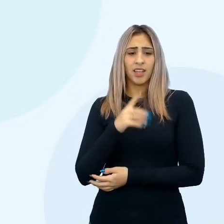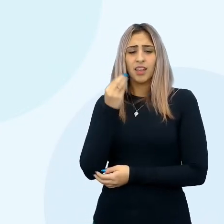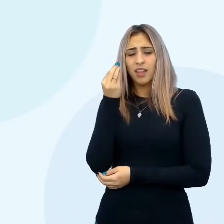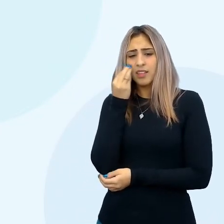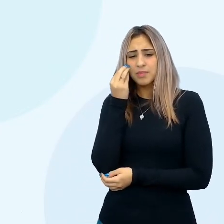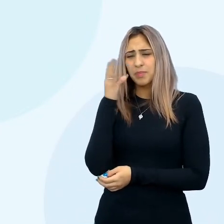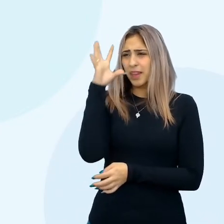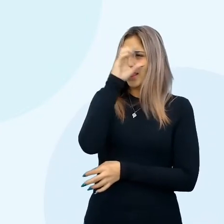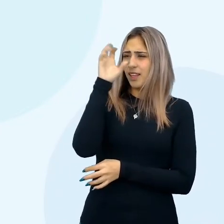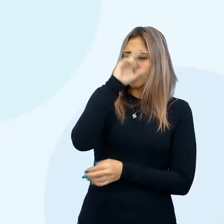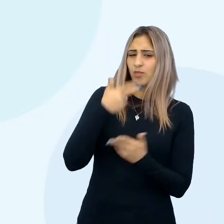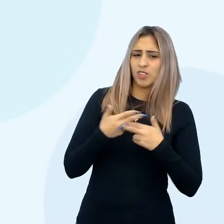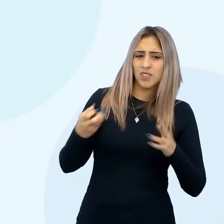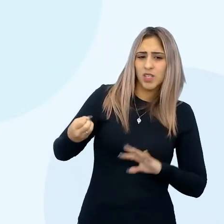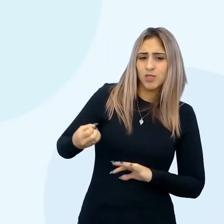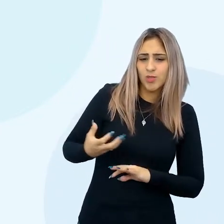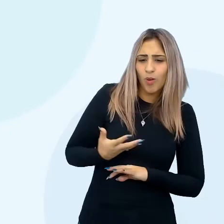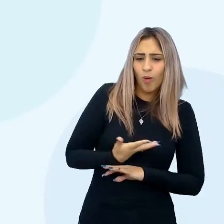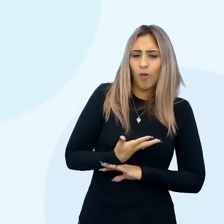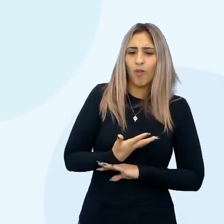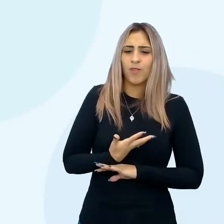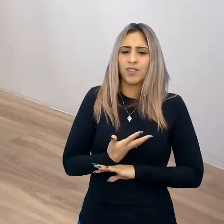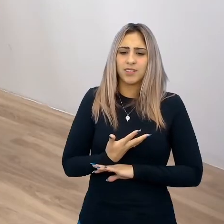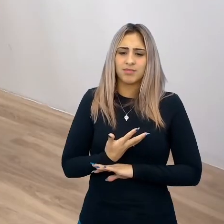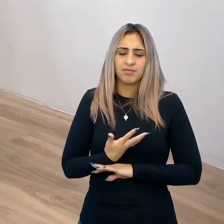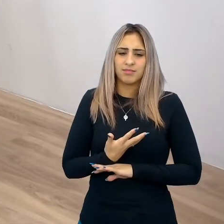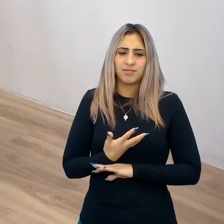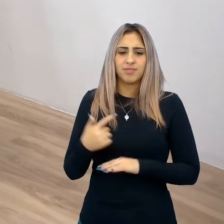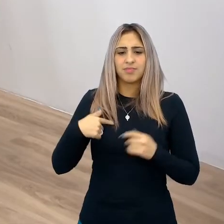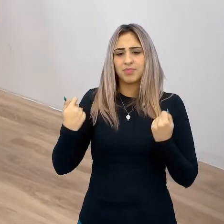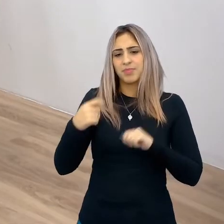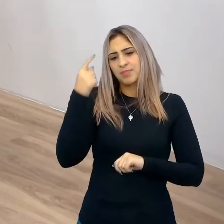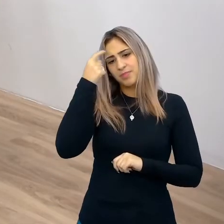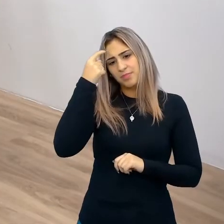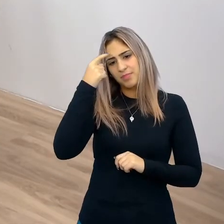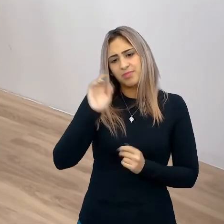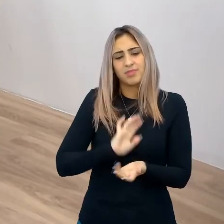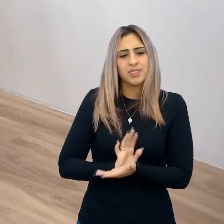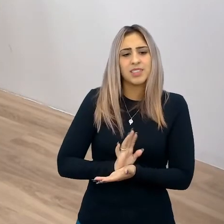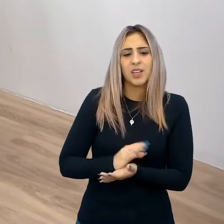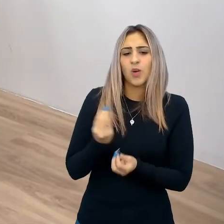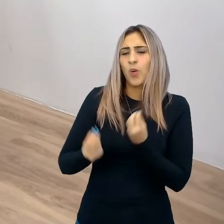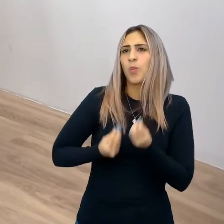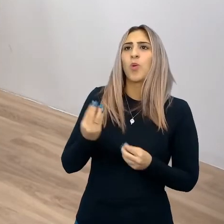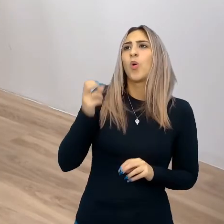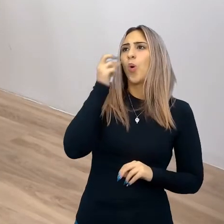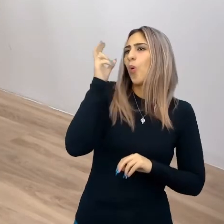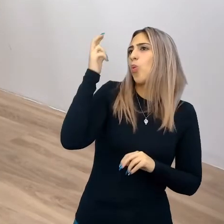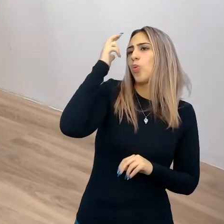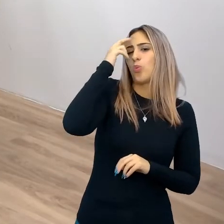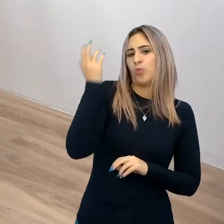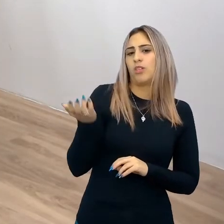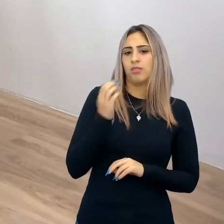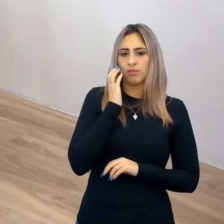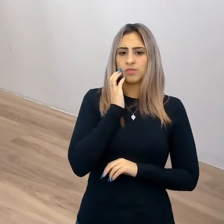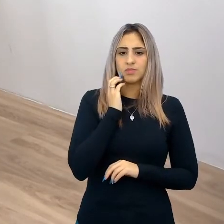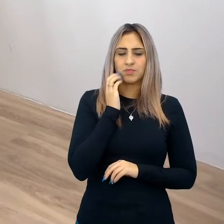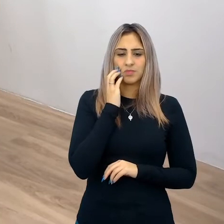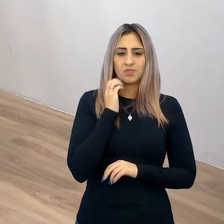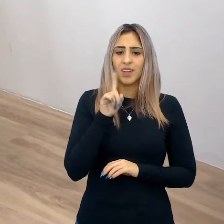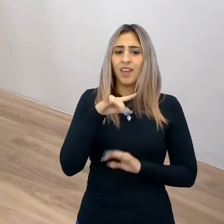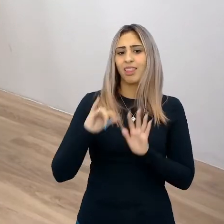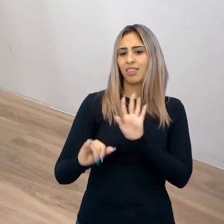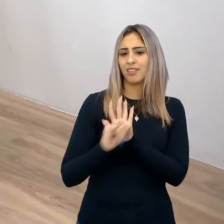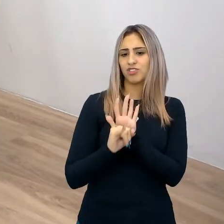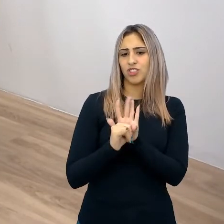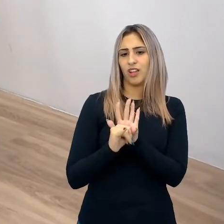sempre o novo, inusitado. E a gente precisa pensar cinema também como cultura. Verdade. Né? E pensar